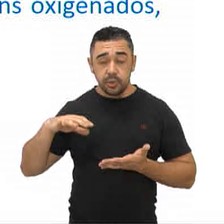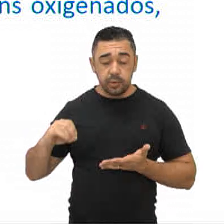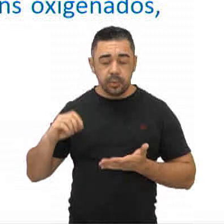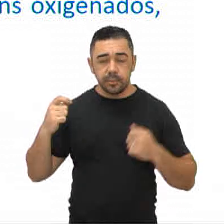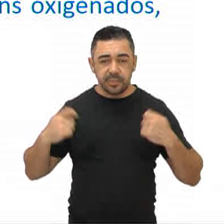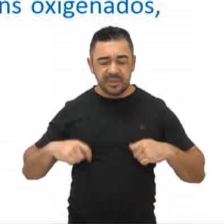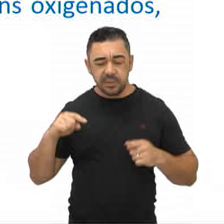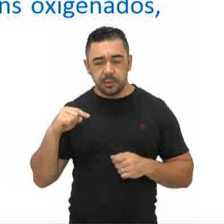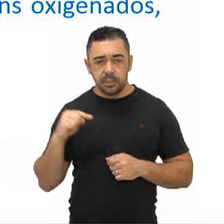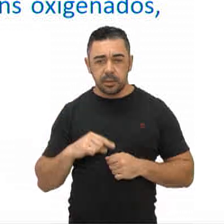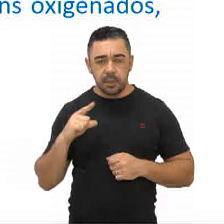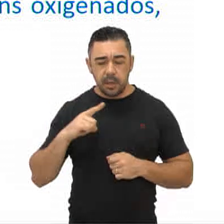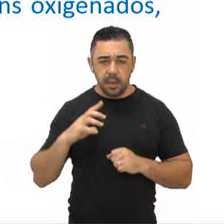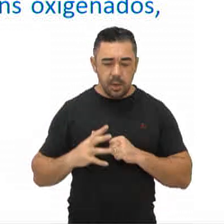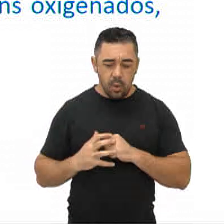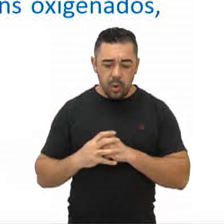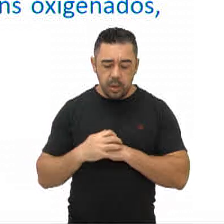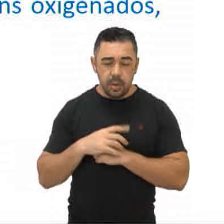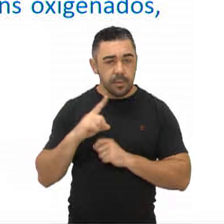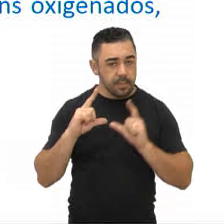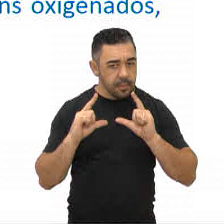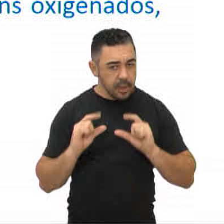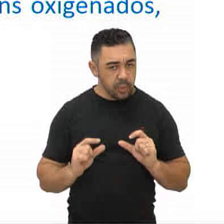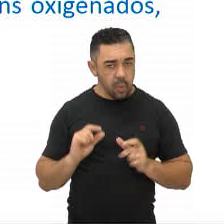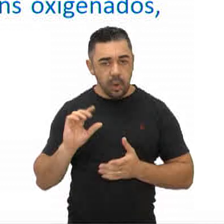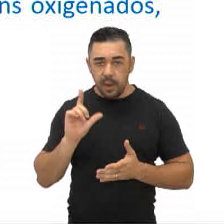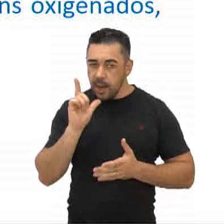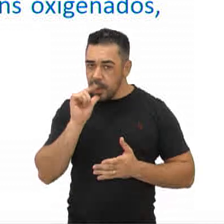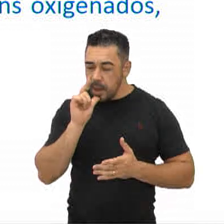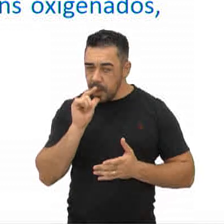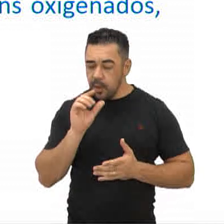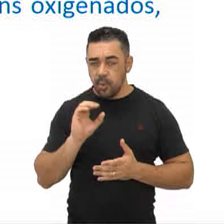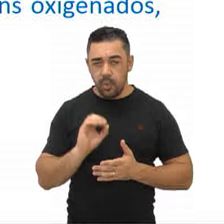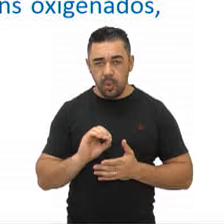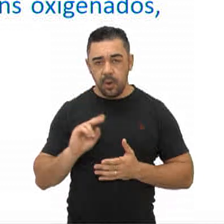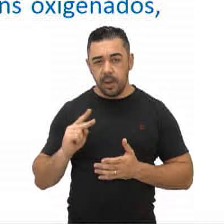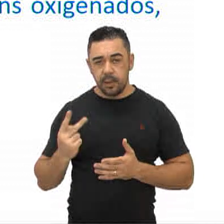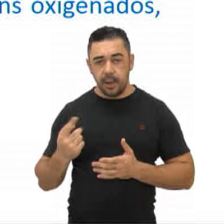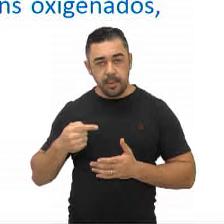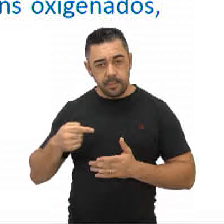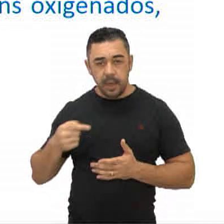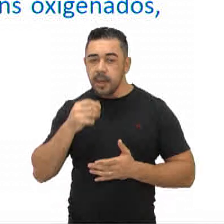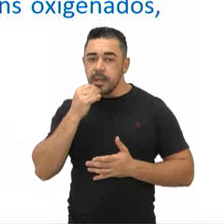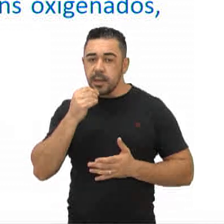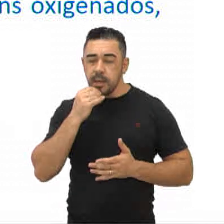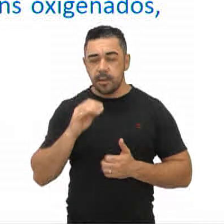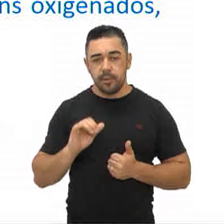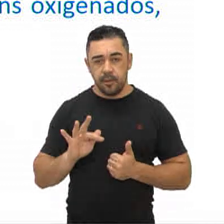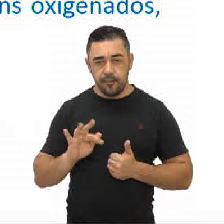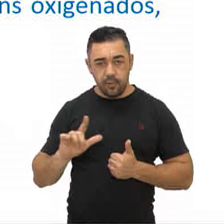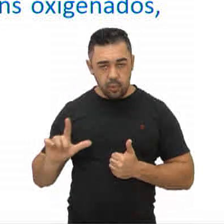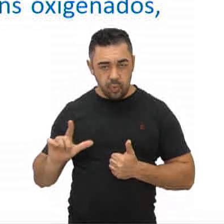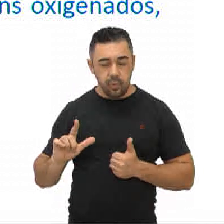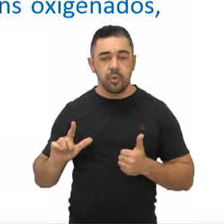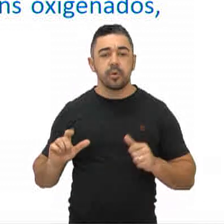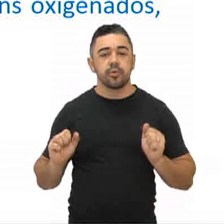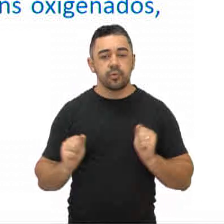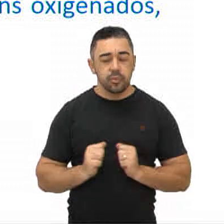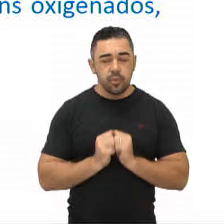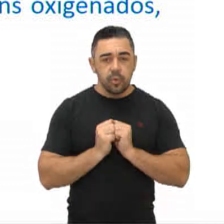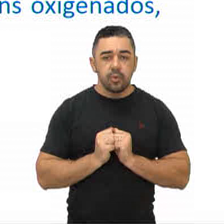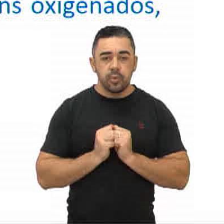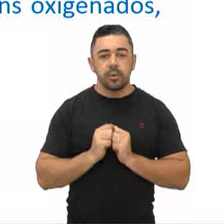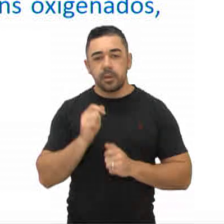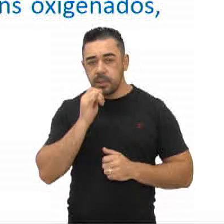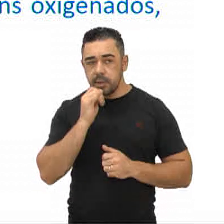apresentar potencial de oxidação menor do que o da água, do que o OH-, como, por exemplo, o flúor e os ânions